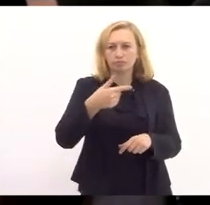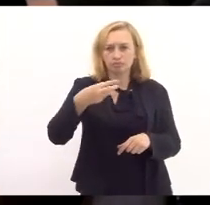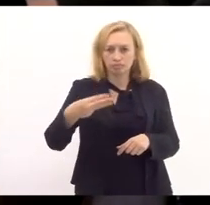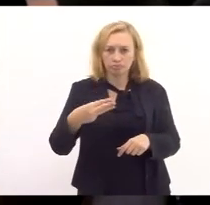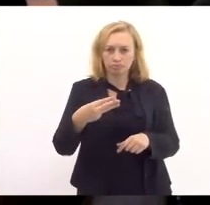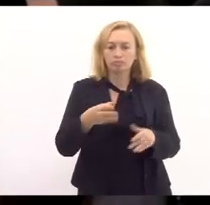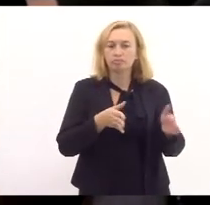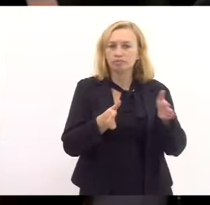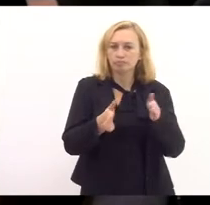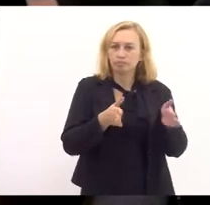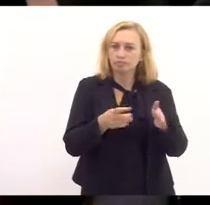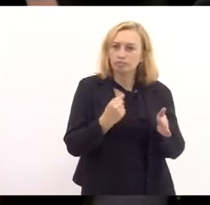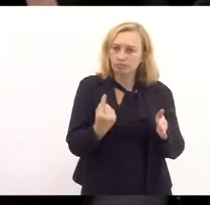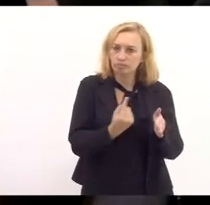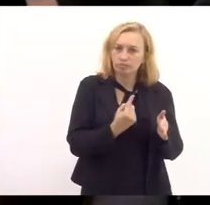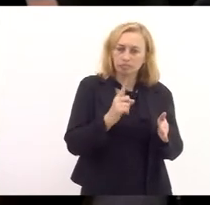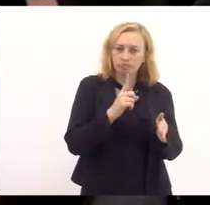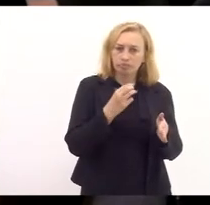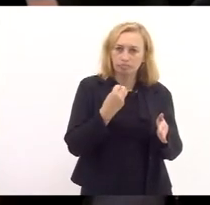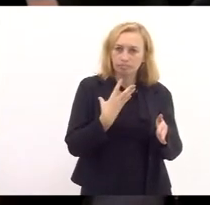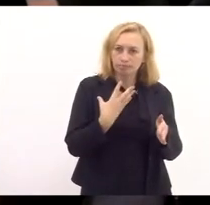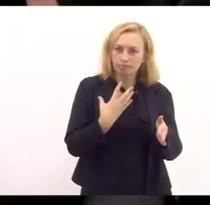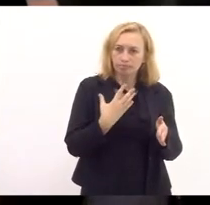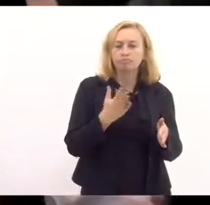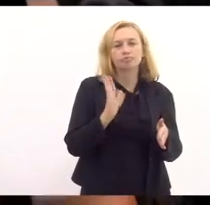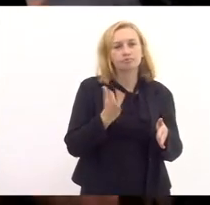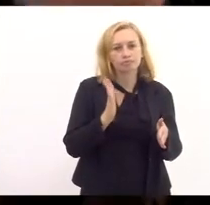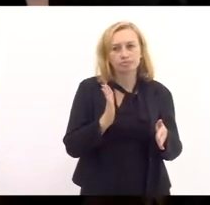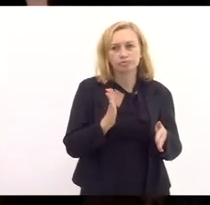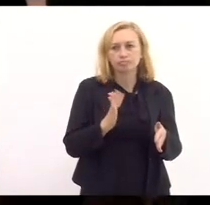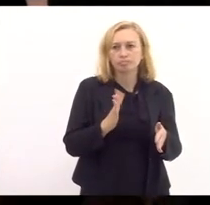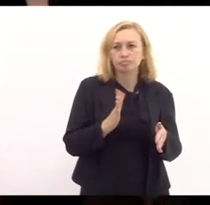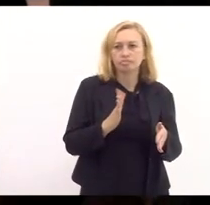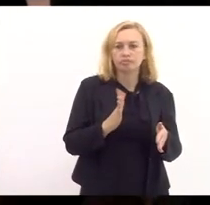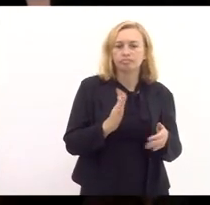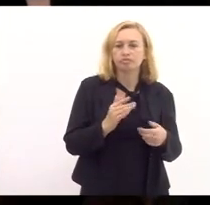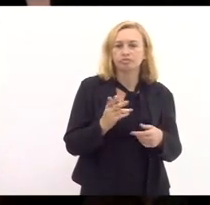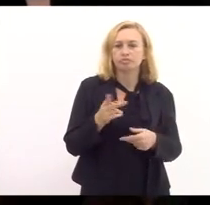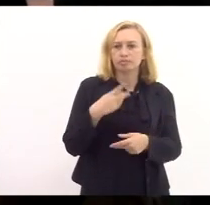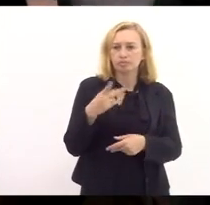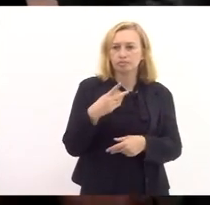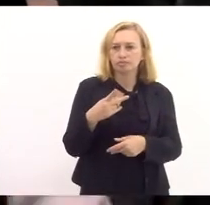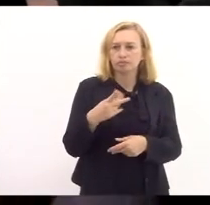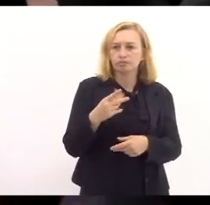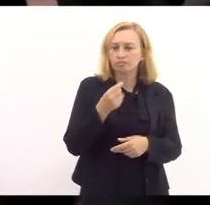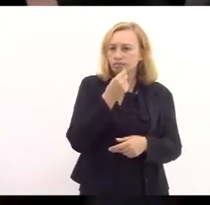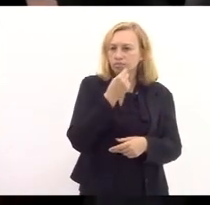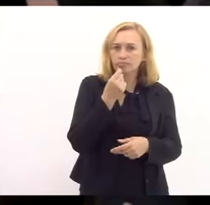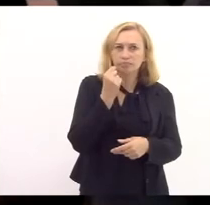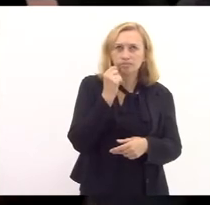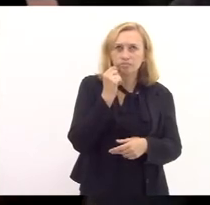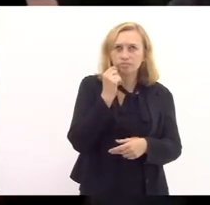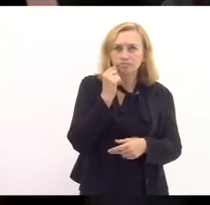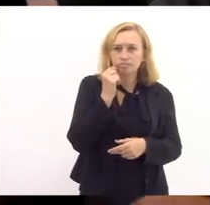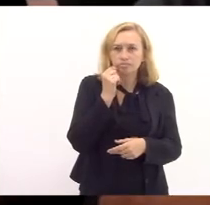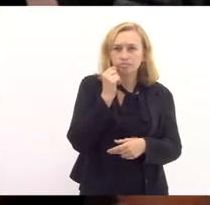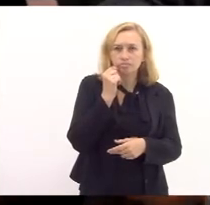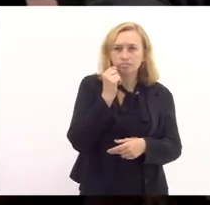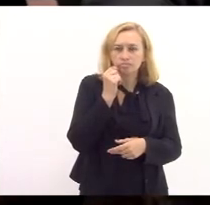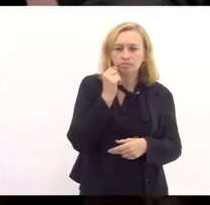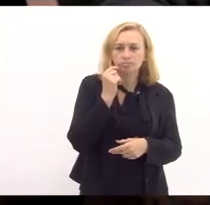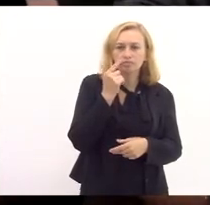esse é um período que para nós não satisfaz. Nós já temos, inclusive, manifestação para setembro, salvo equívoco da minha parte, setembro